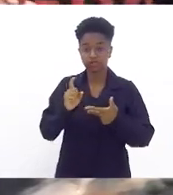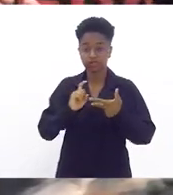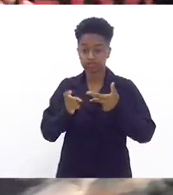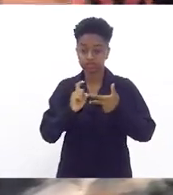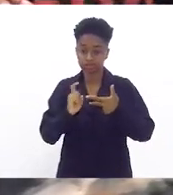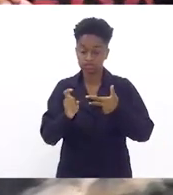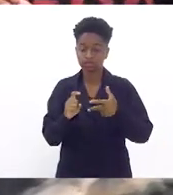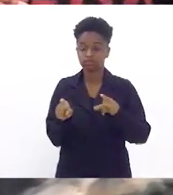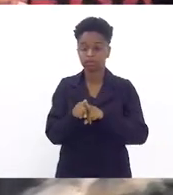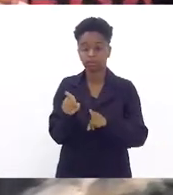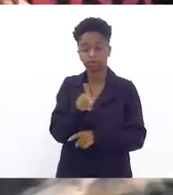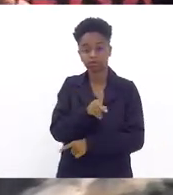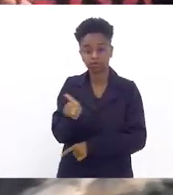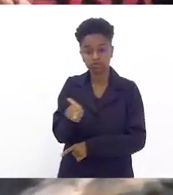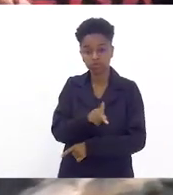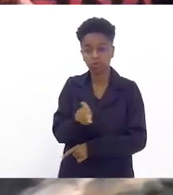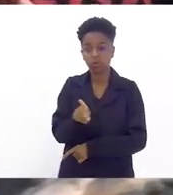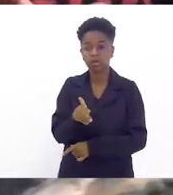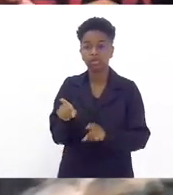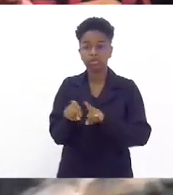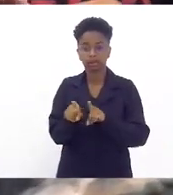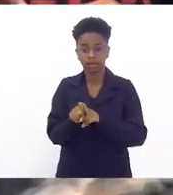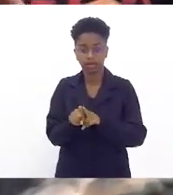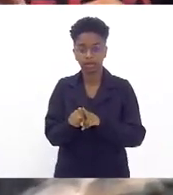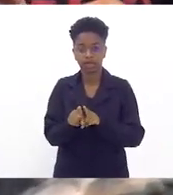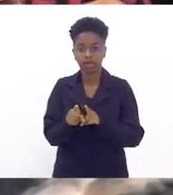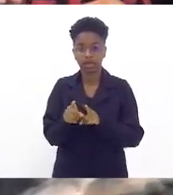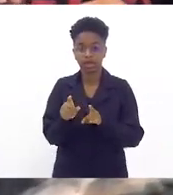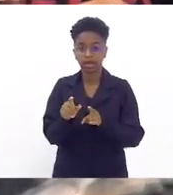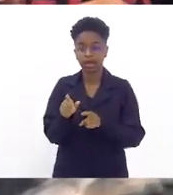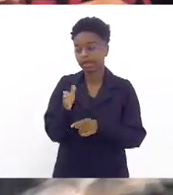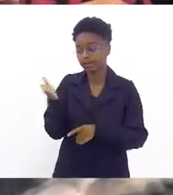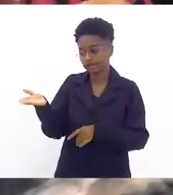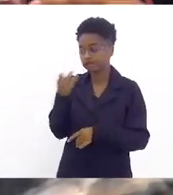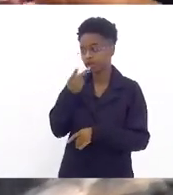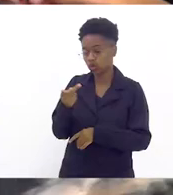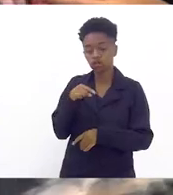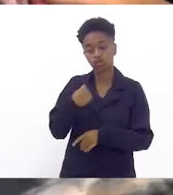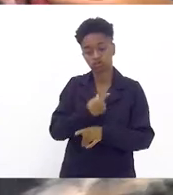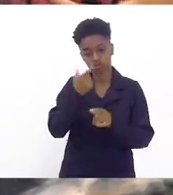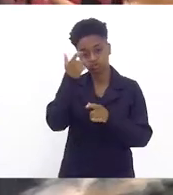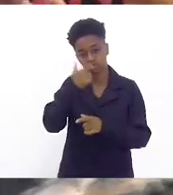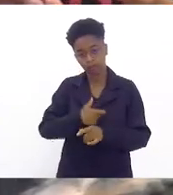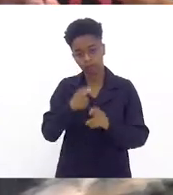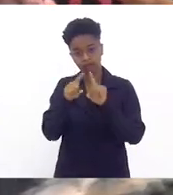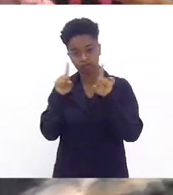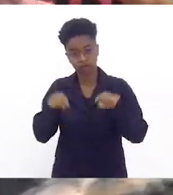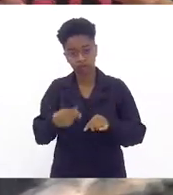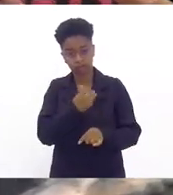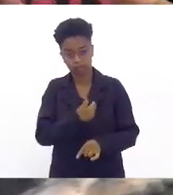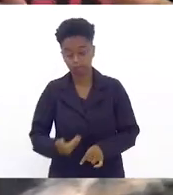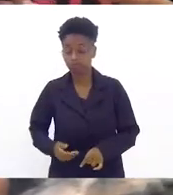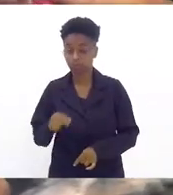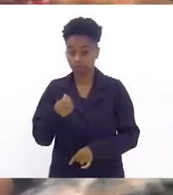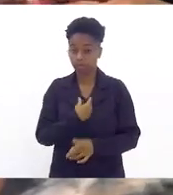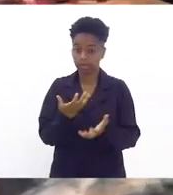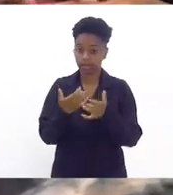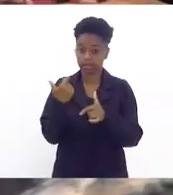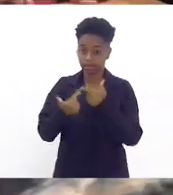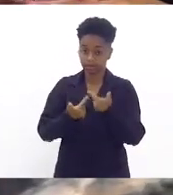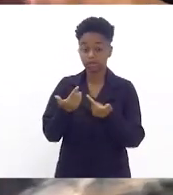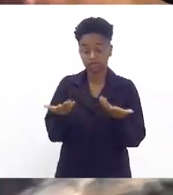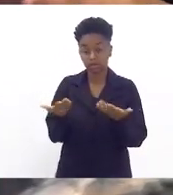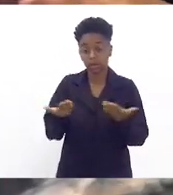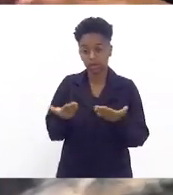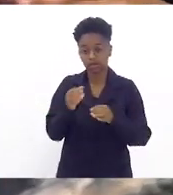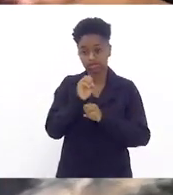executivos professores a Alessandra lembrou bem somos Funcionários Públicos queremos trabalhar estão dando essa aula